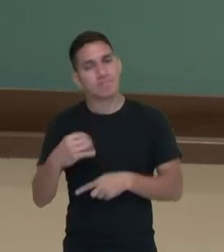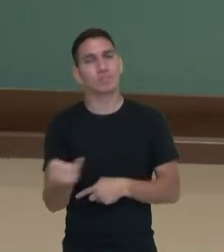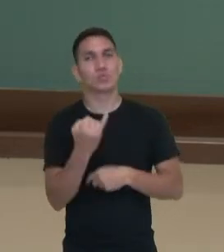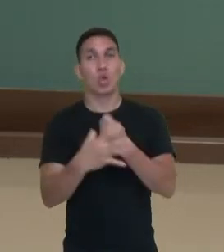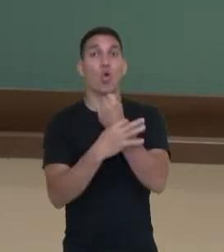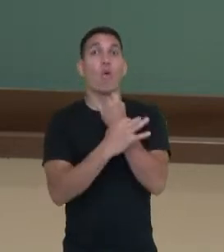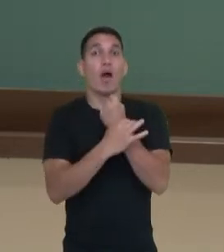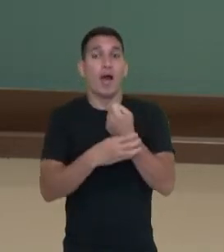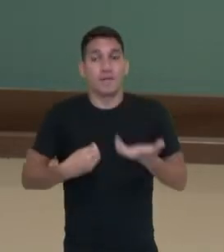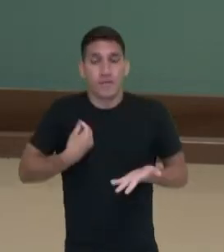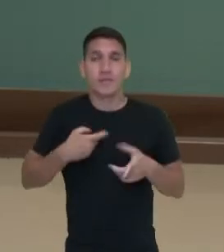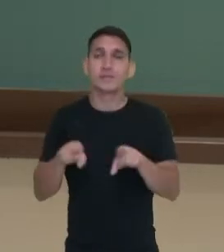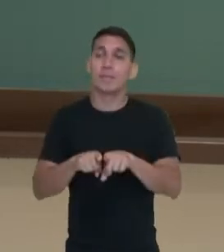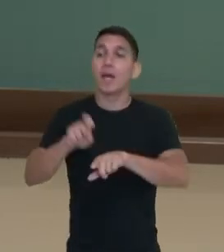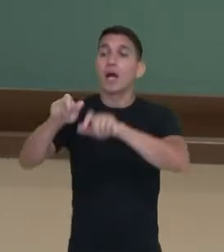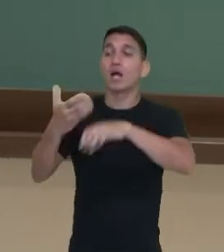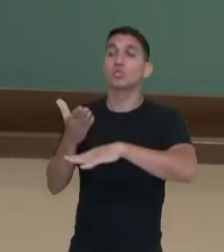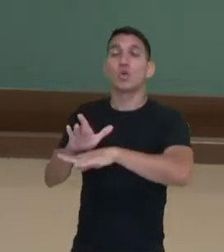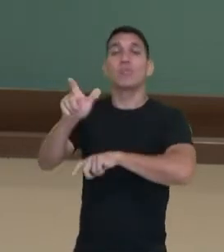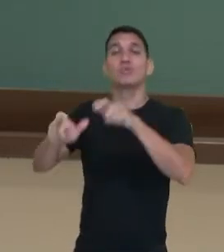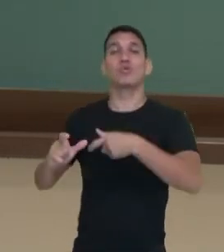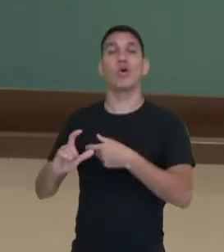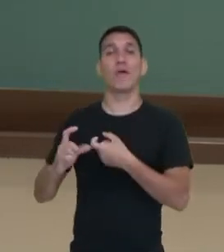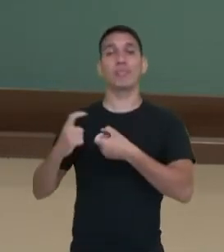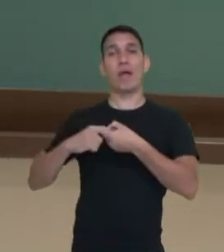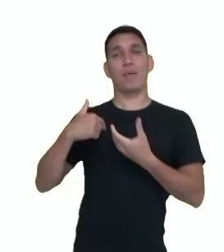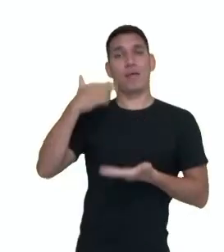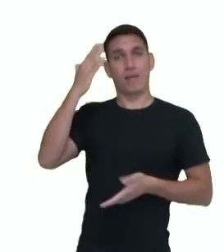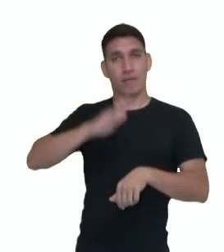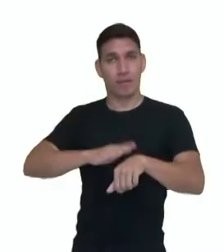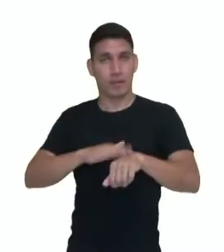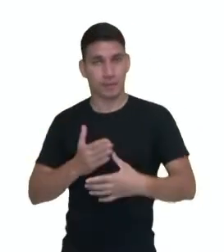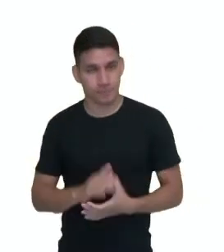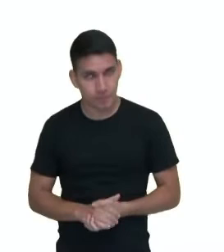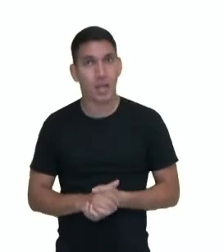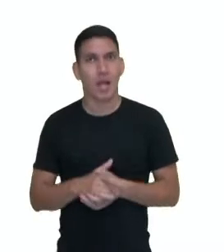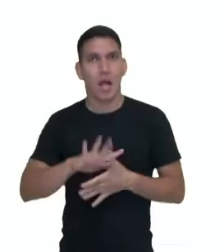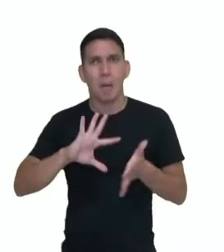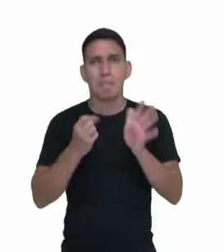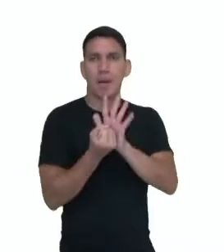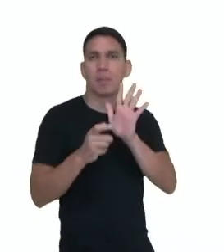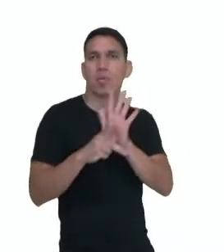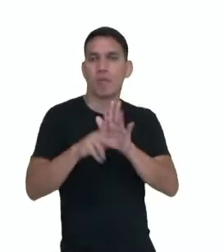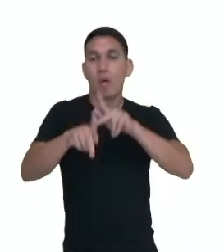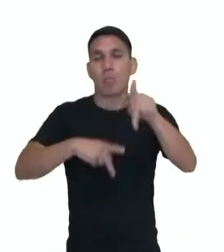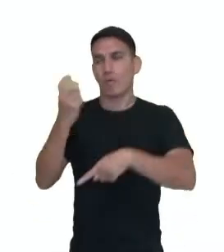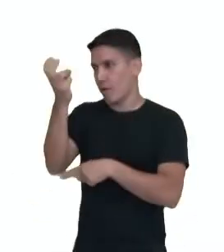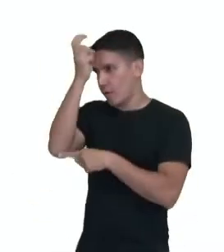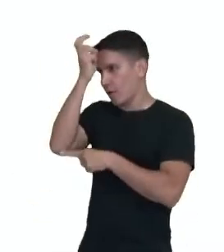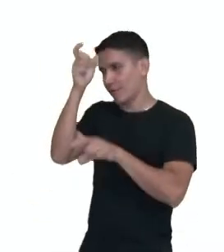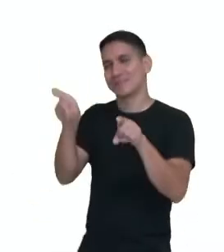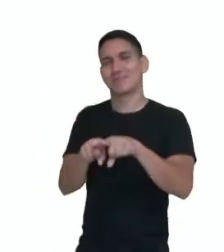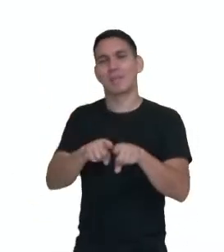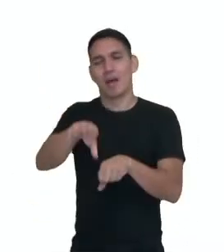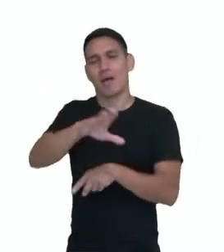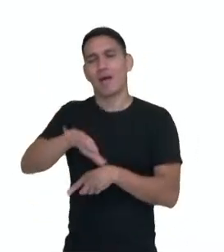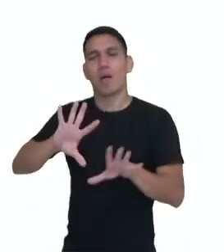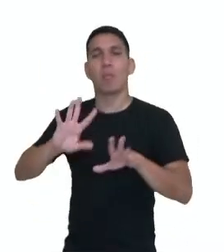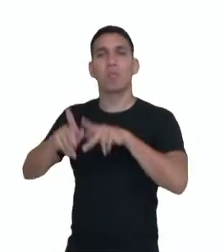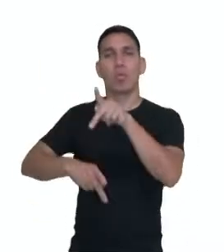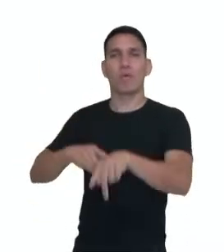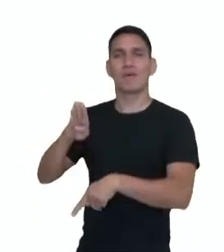que dependiam de você, por exemplo. Há marcas registradas nos povos egípcios e também na civilização babilônia